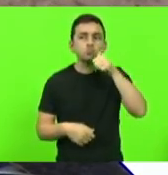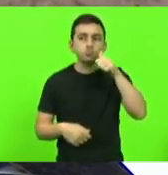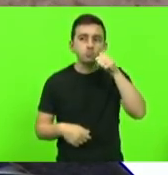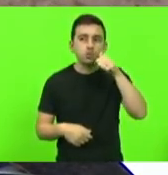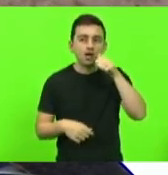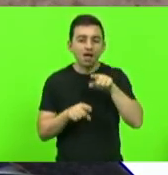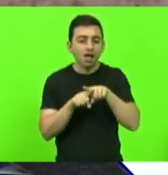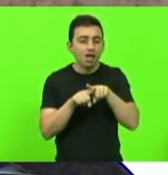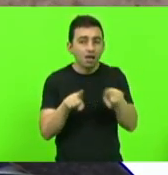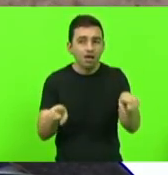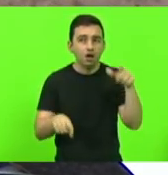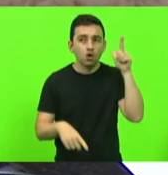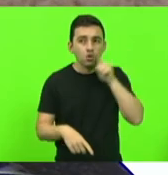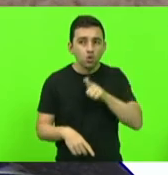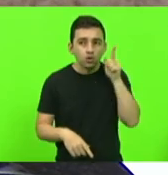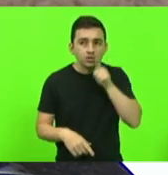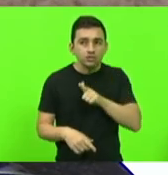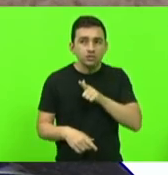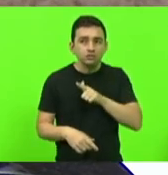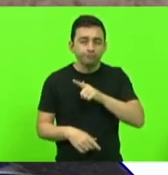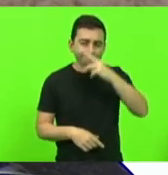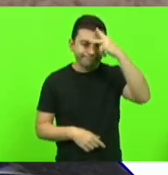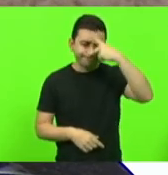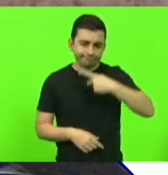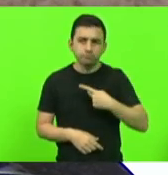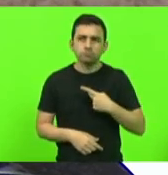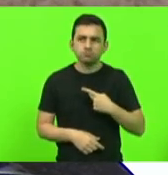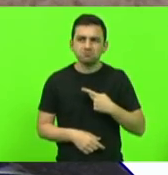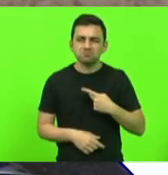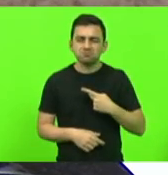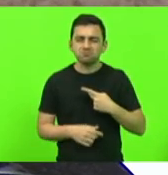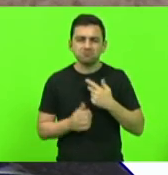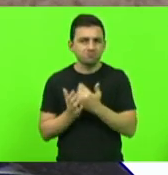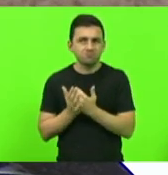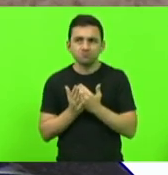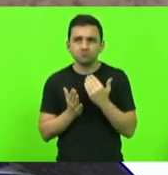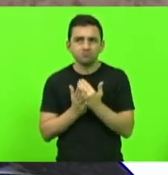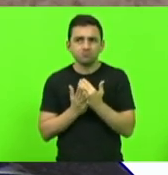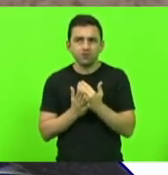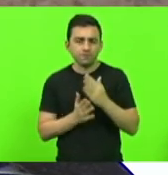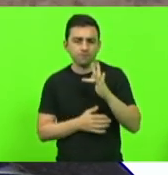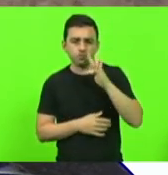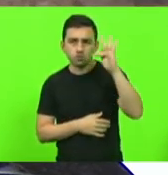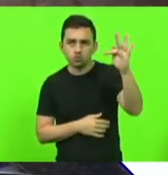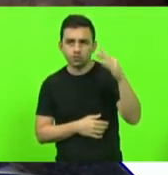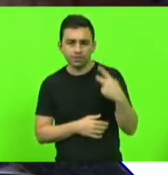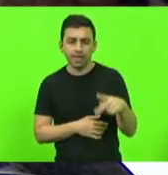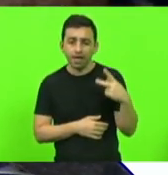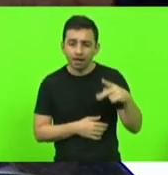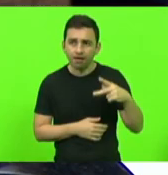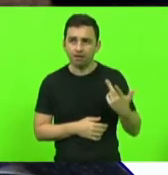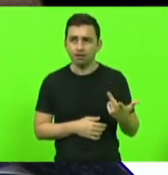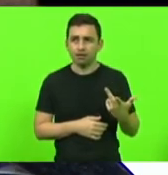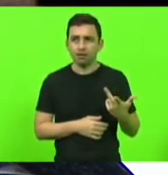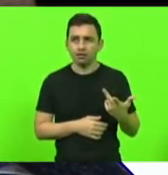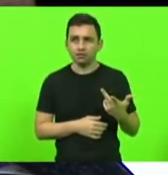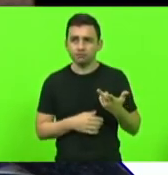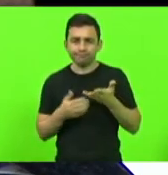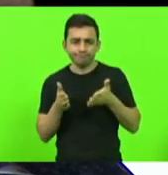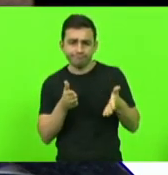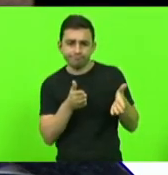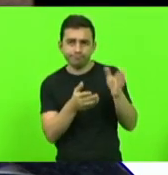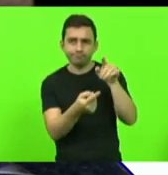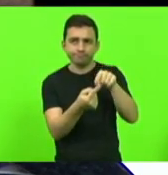sim, serem donas também, cada vez mais, do seu futuro, do seu destino, que possam